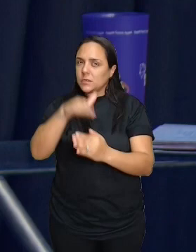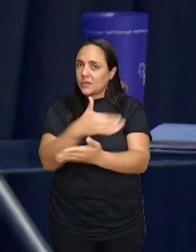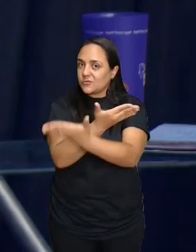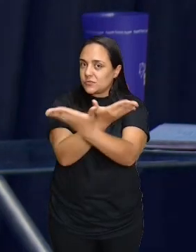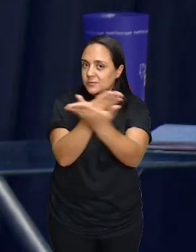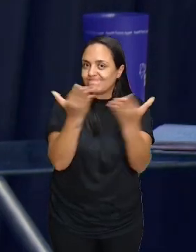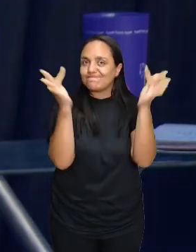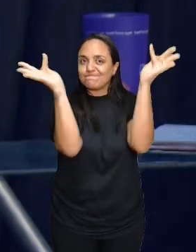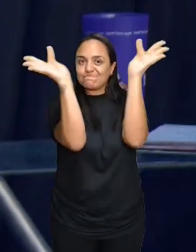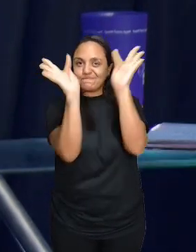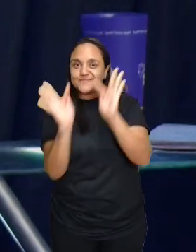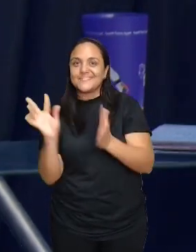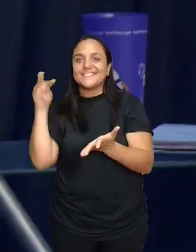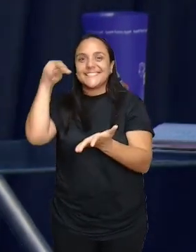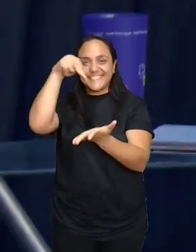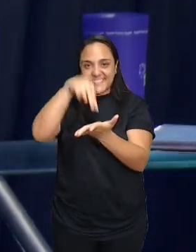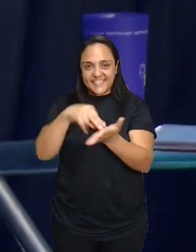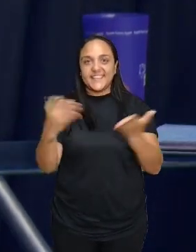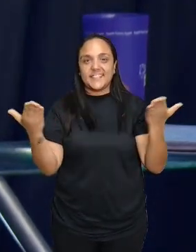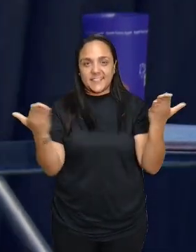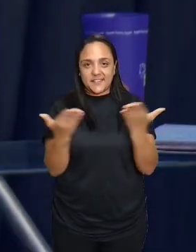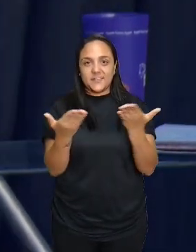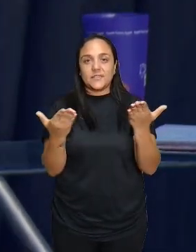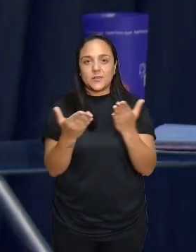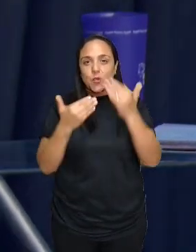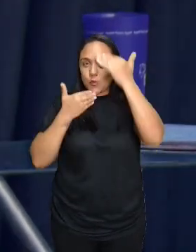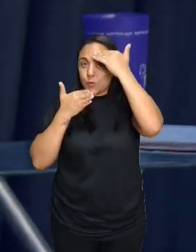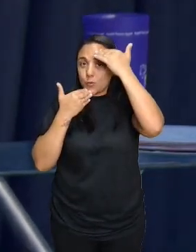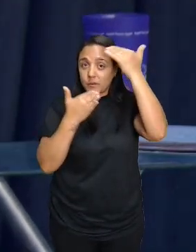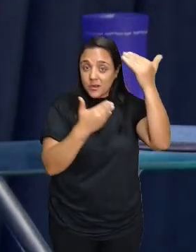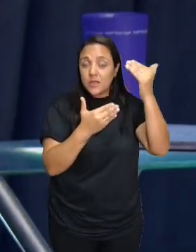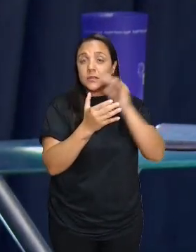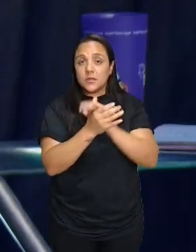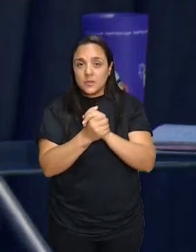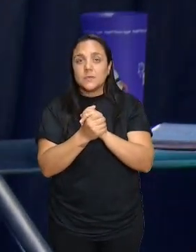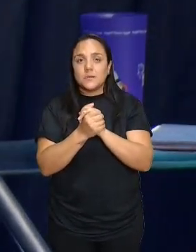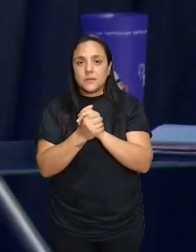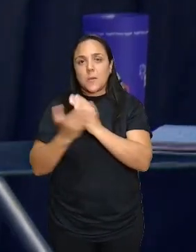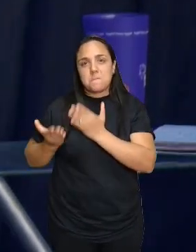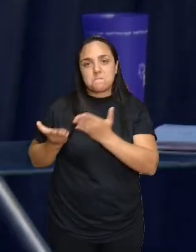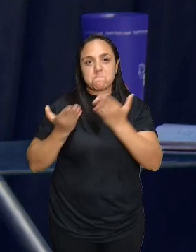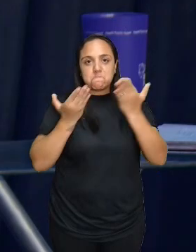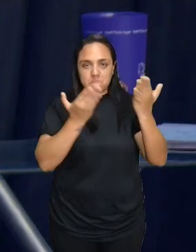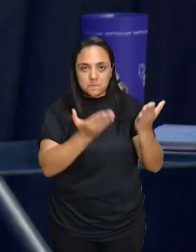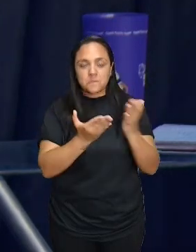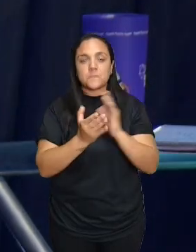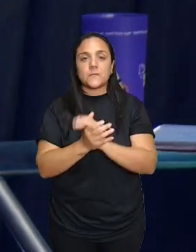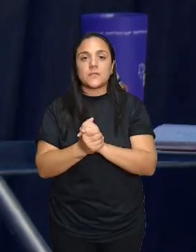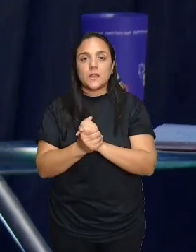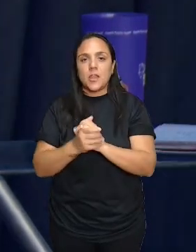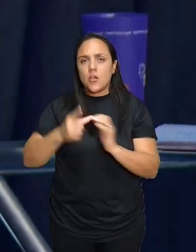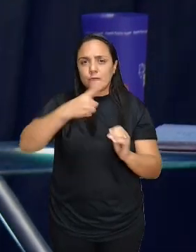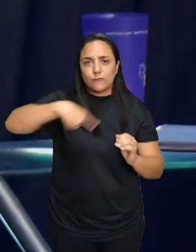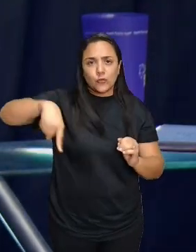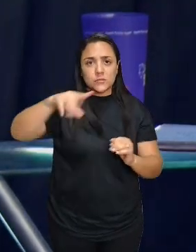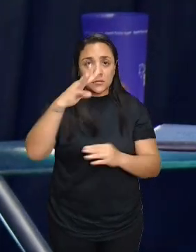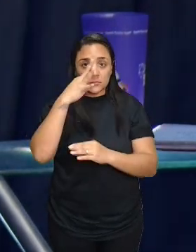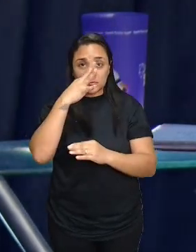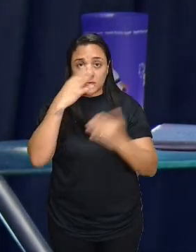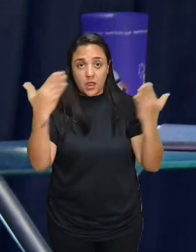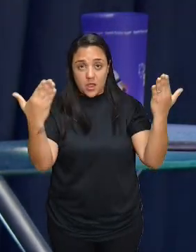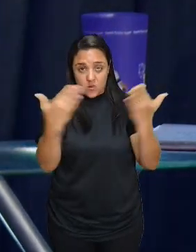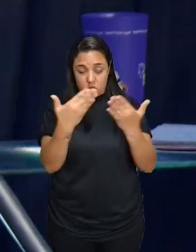feliz de estar aqui participando desse evento. Obrigado, Carol, Morris, pelo convite, Rodrigo, a vocês que estão nos acompanhando aqui nesse